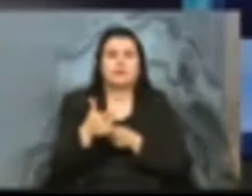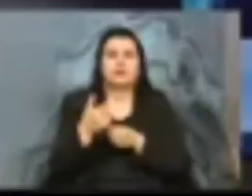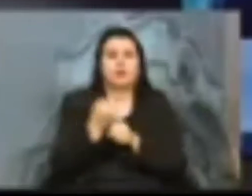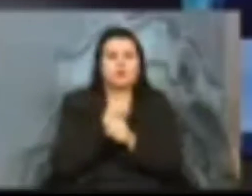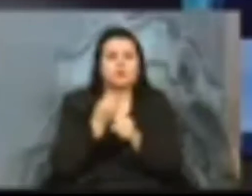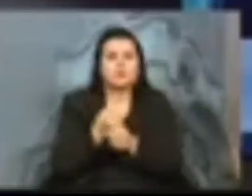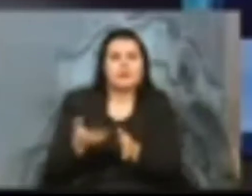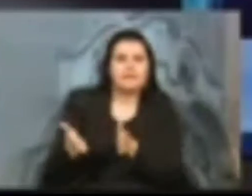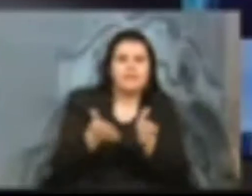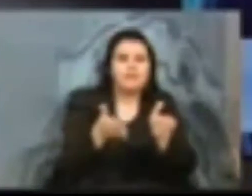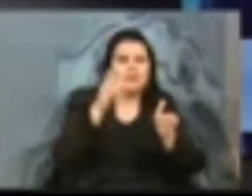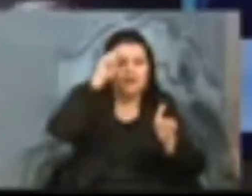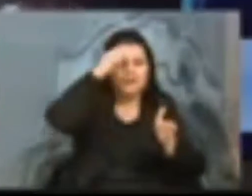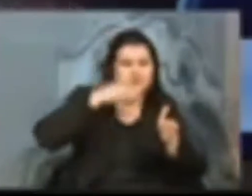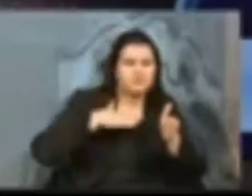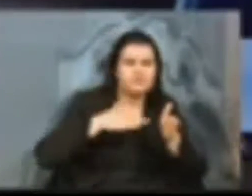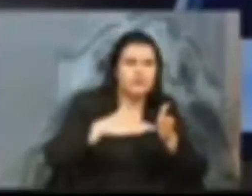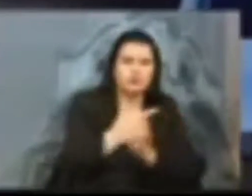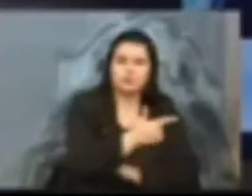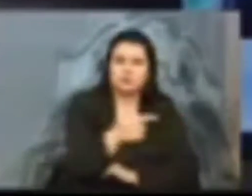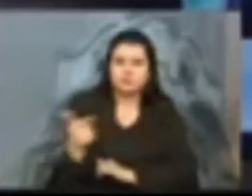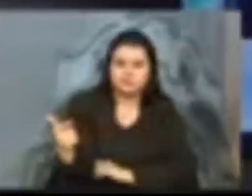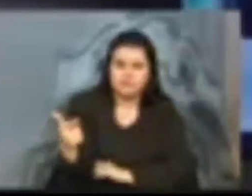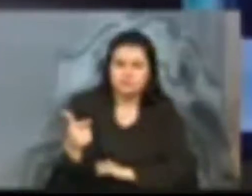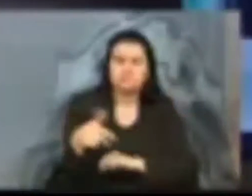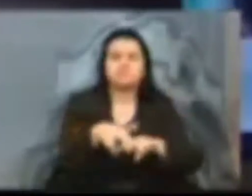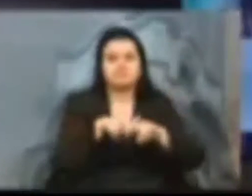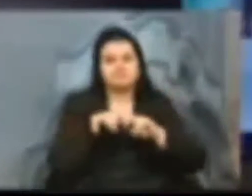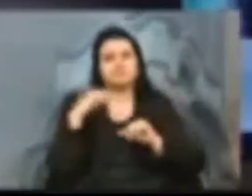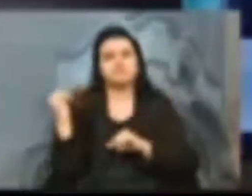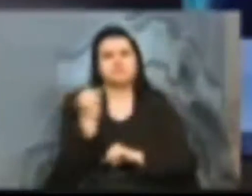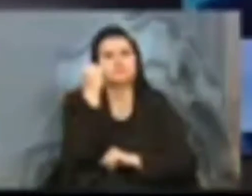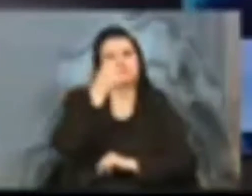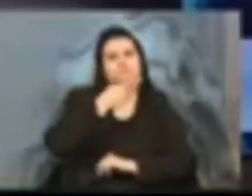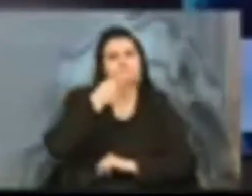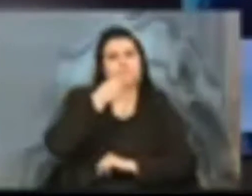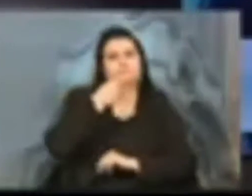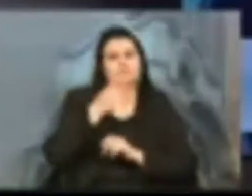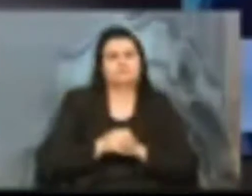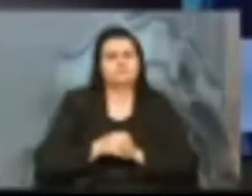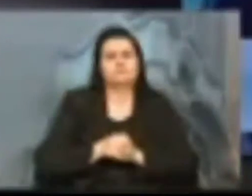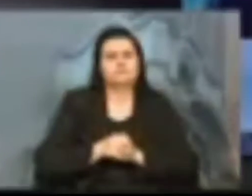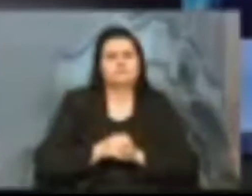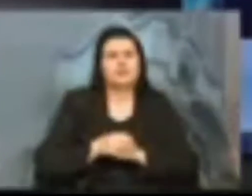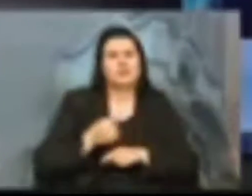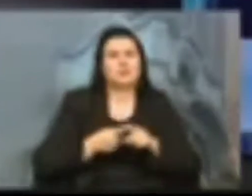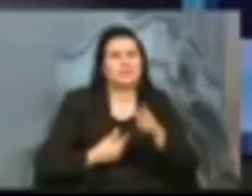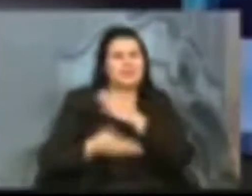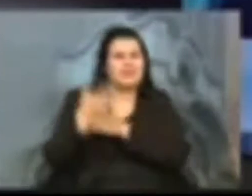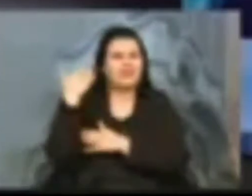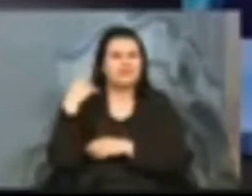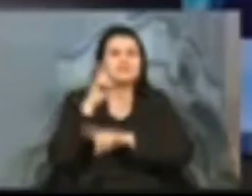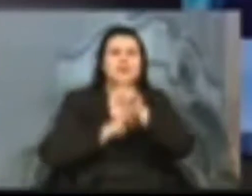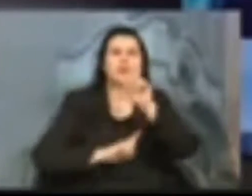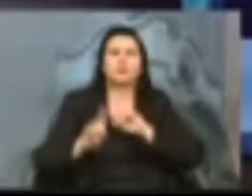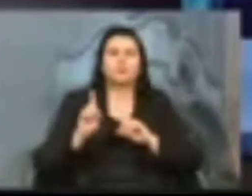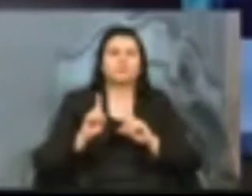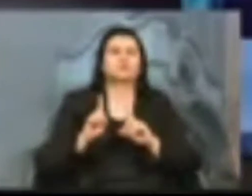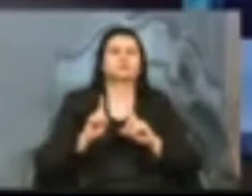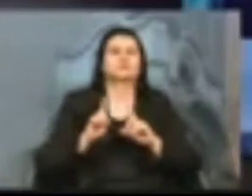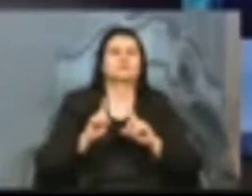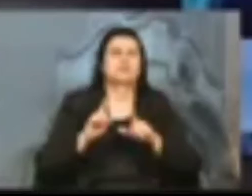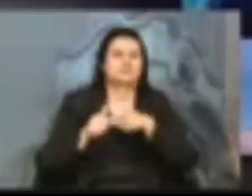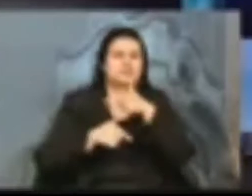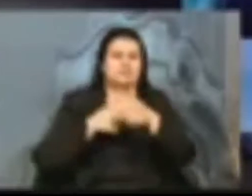deveria. Então, e é muito interessante que a gente fale isso exatamente quando vieram, os auditores fiscais